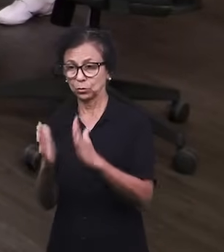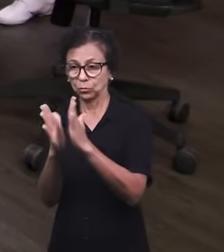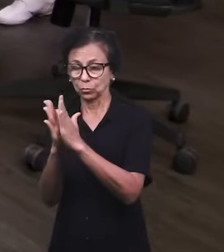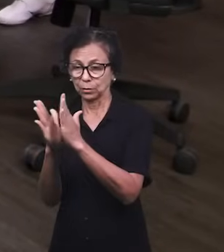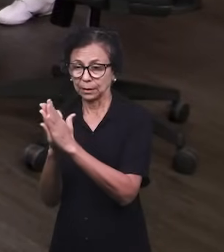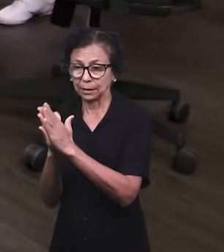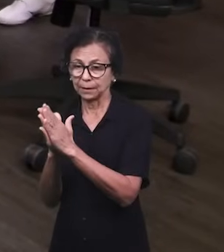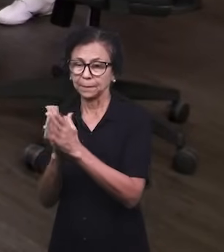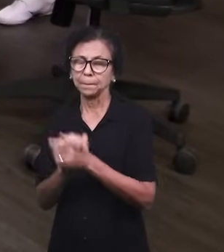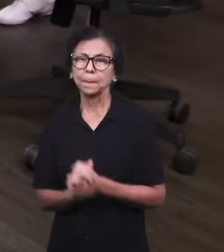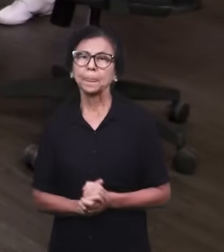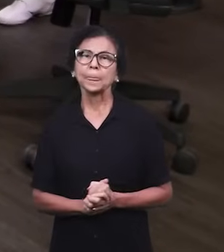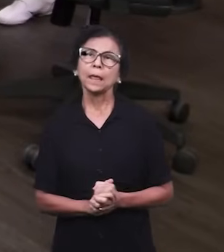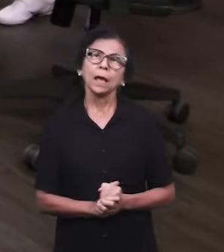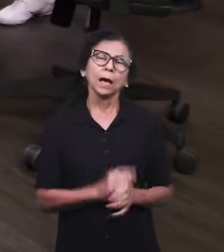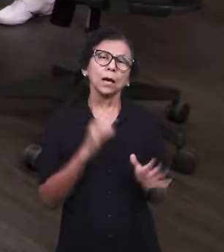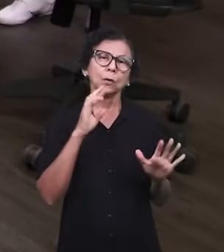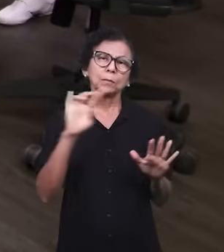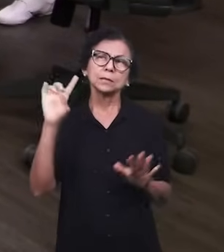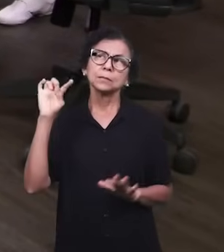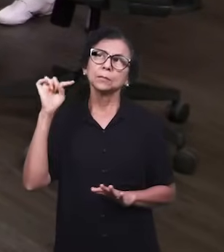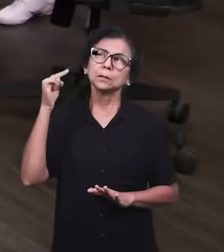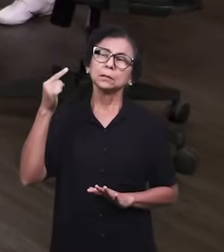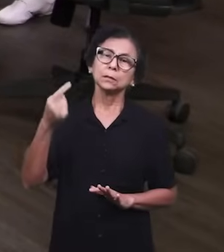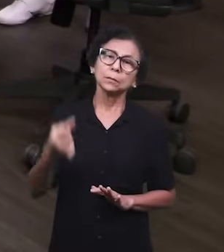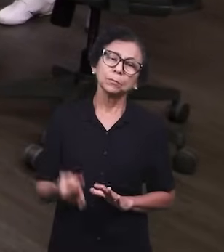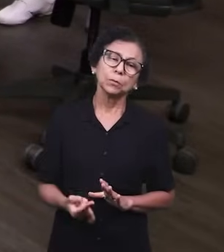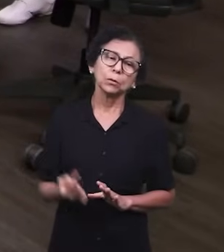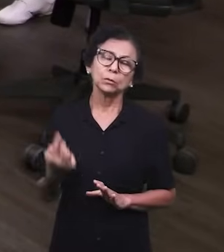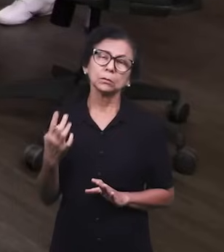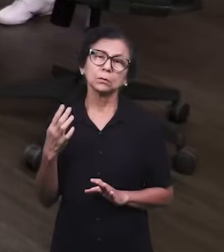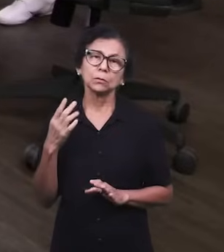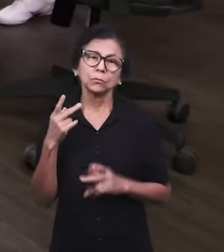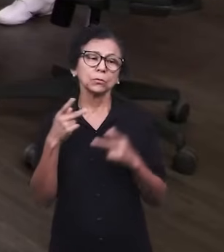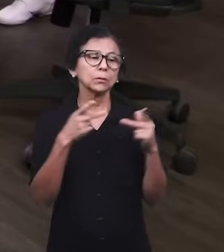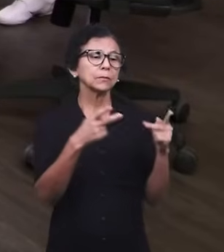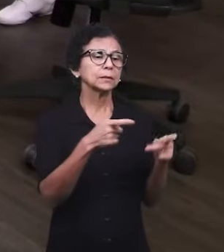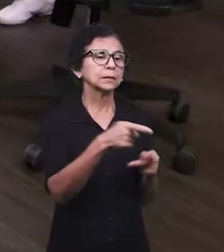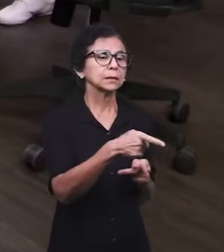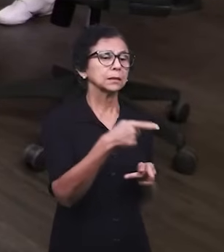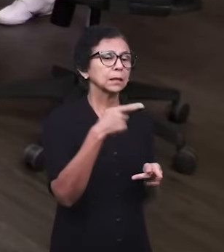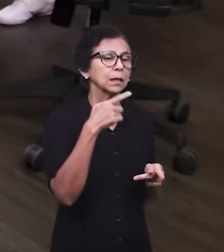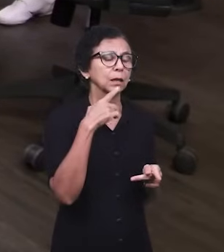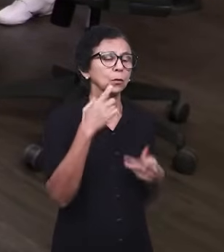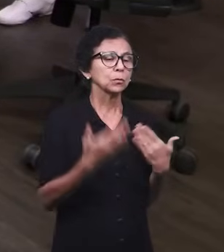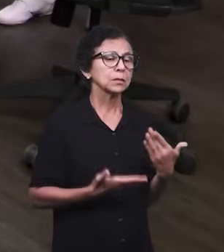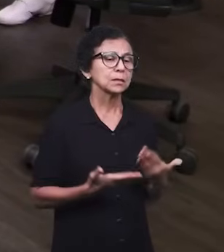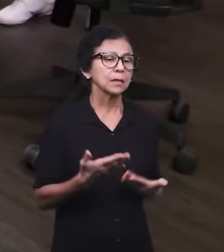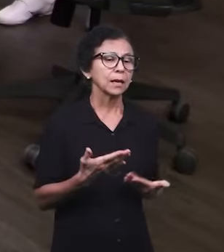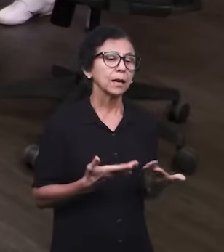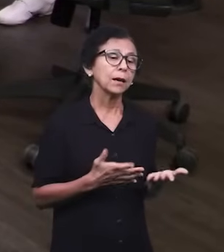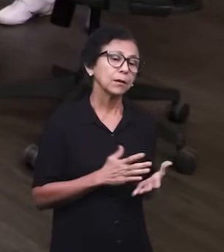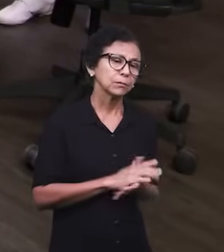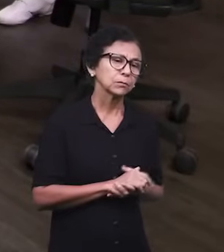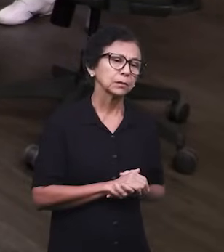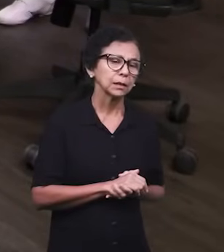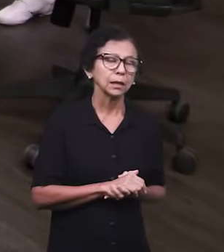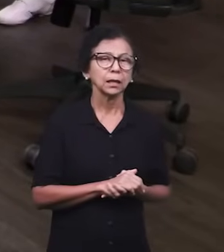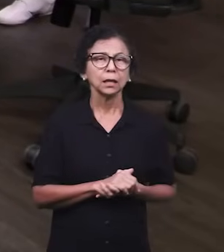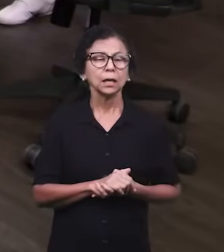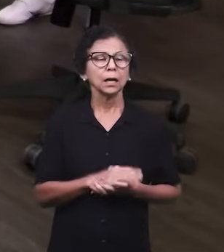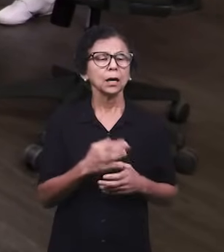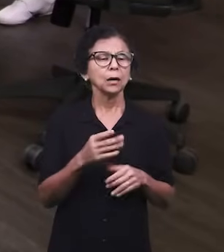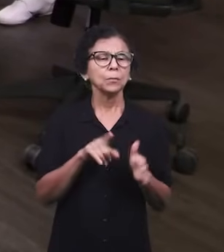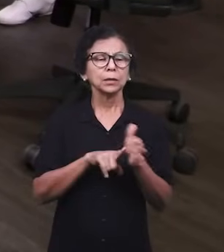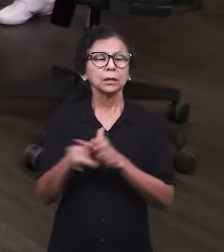irmão novamente e vi aquele leito ali do lado vazio. Então eu perguntei, mas cadê aquele senhor? O que aconteceu com ele? A minha ideia é de que ele